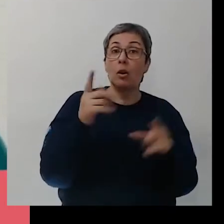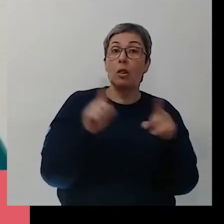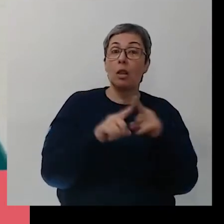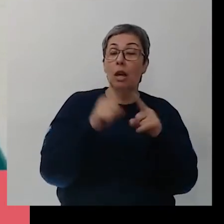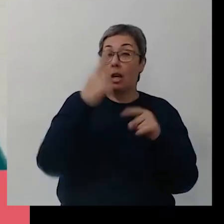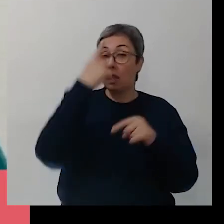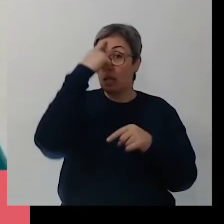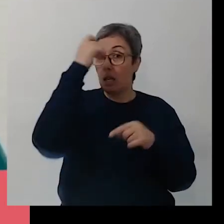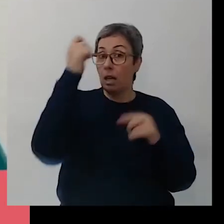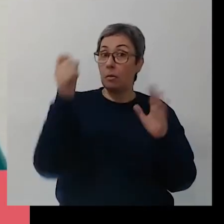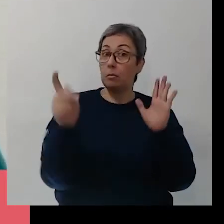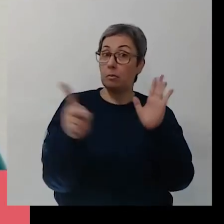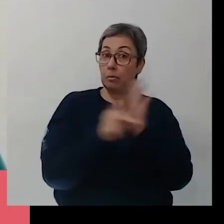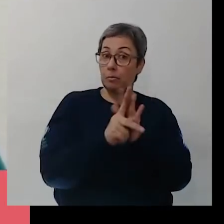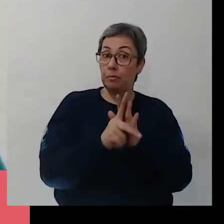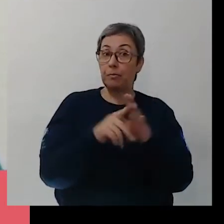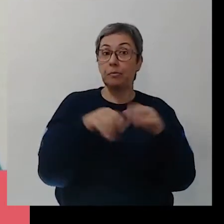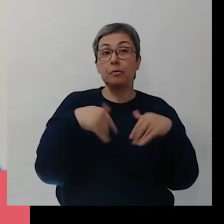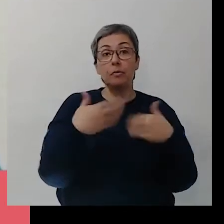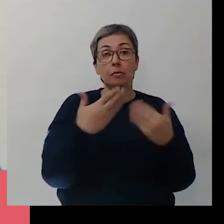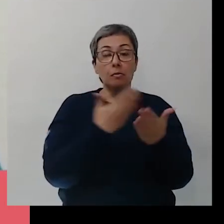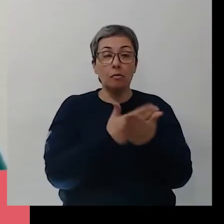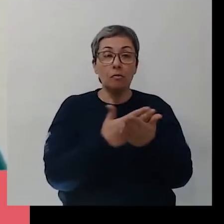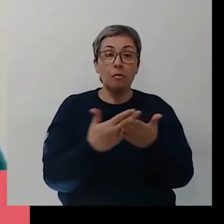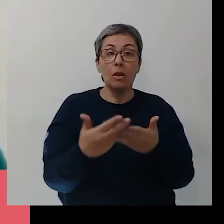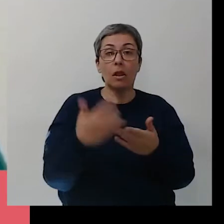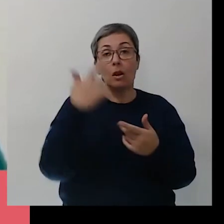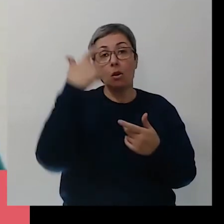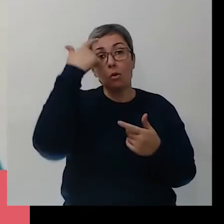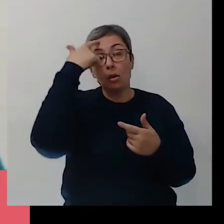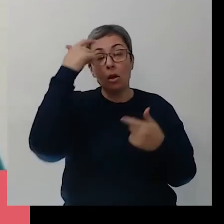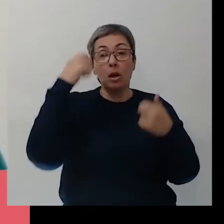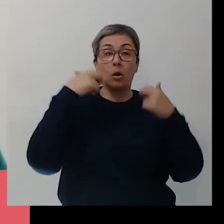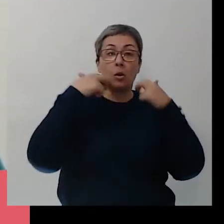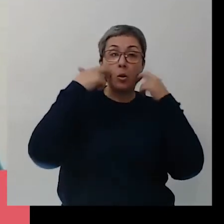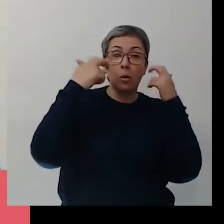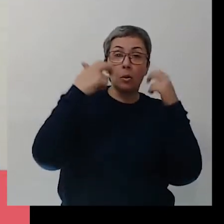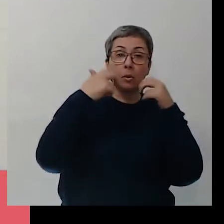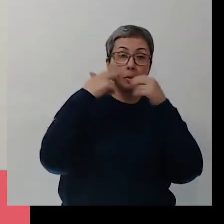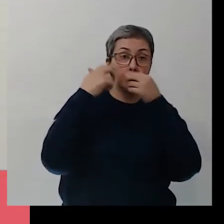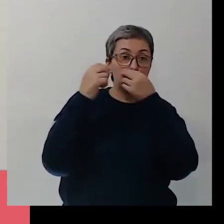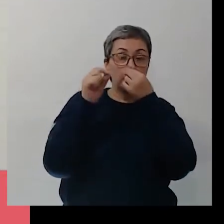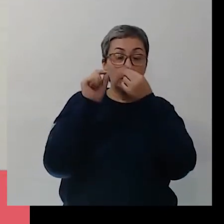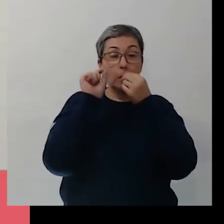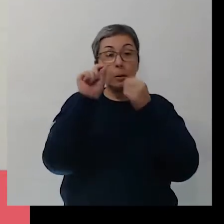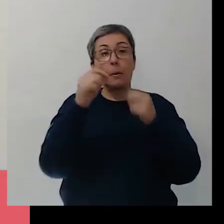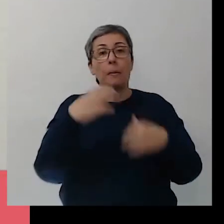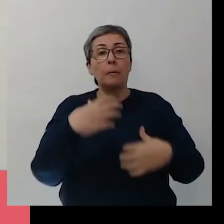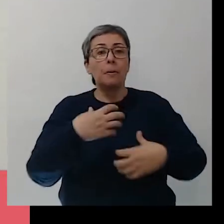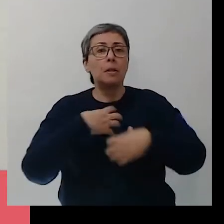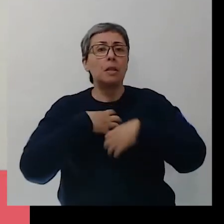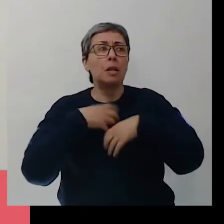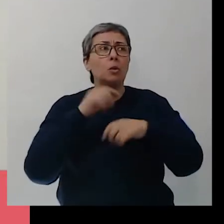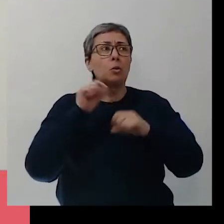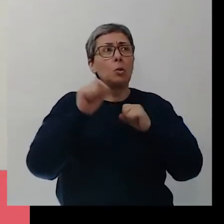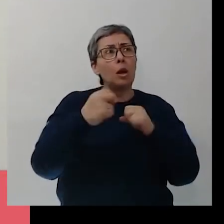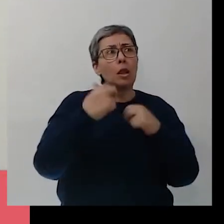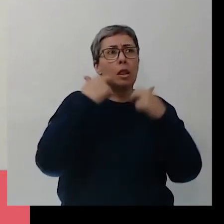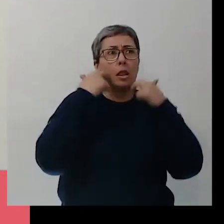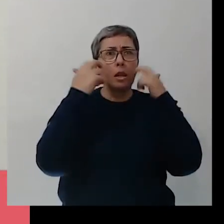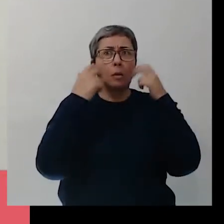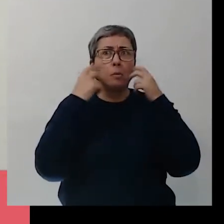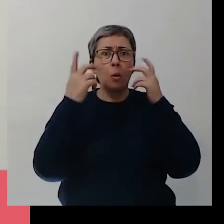mesma ideia. Então, a partir disso, pensando em timidez, pensei em sentimentos que a